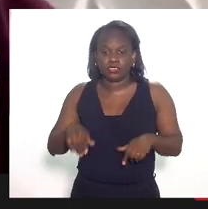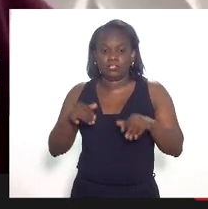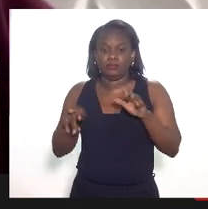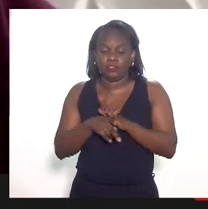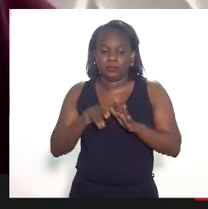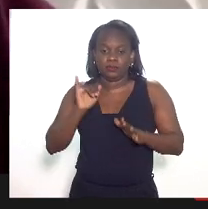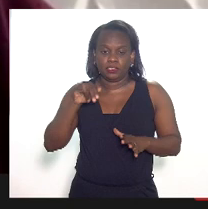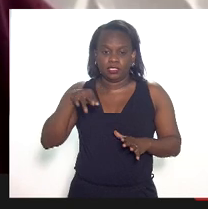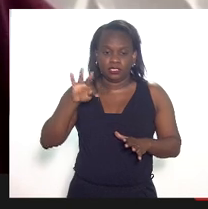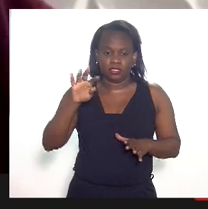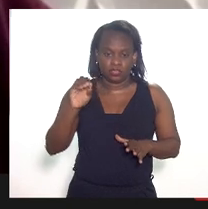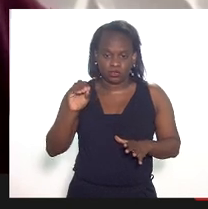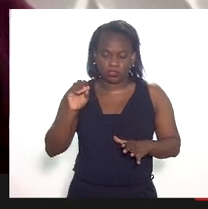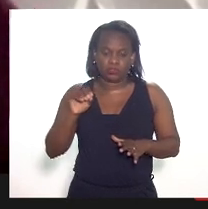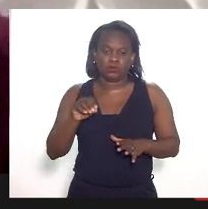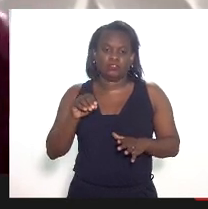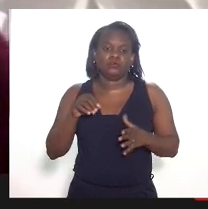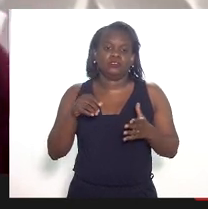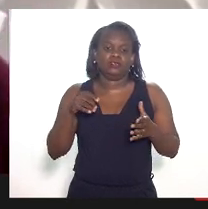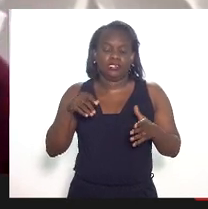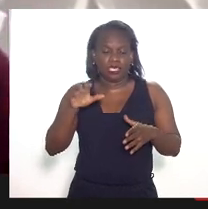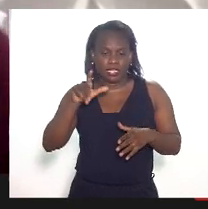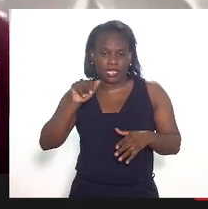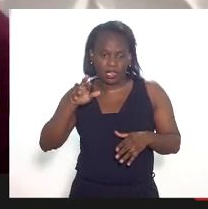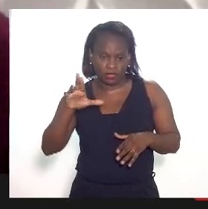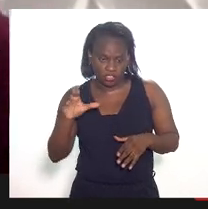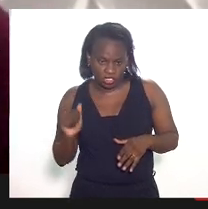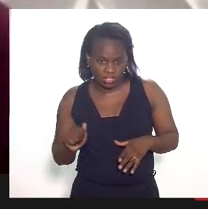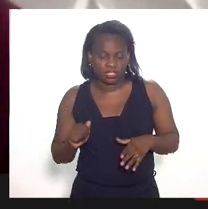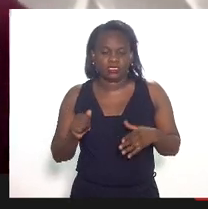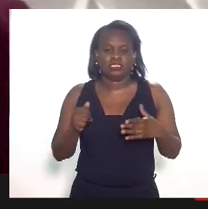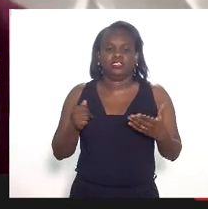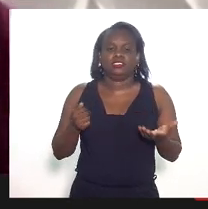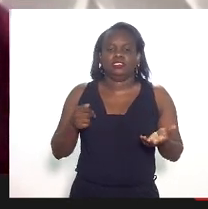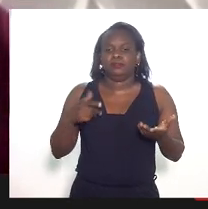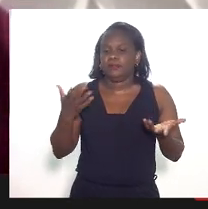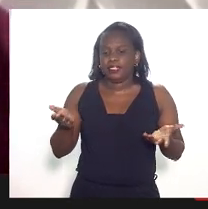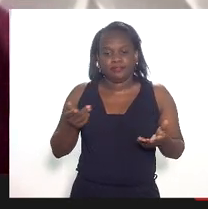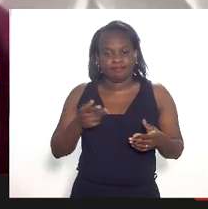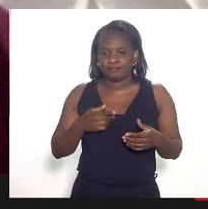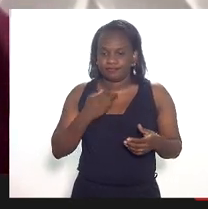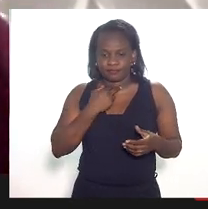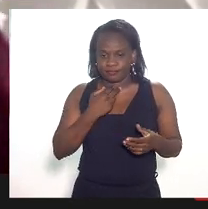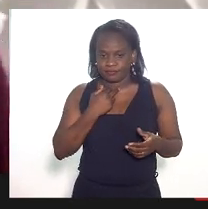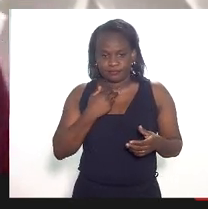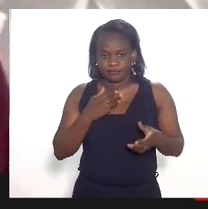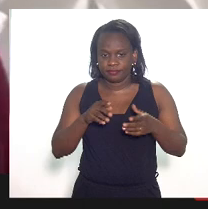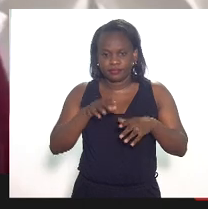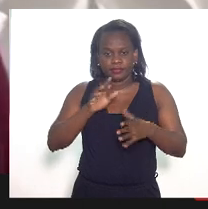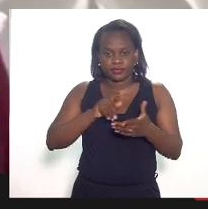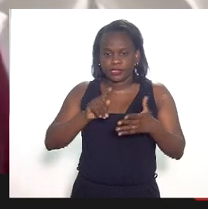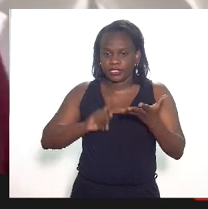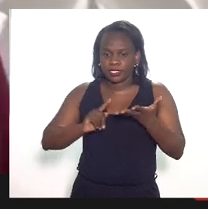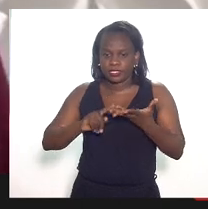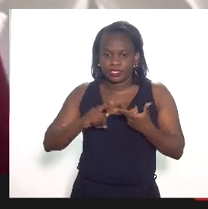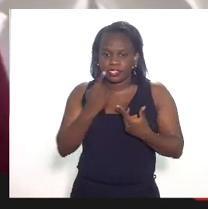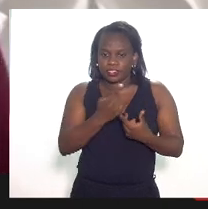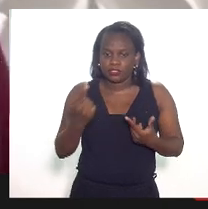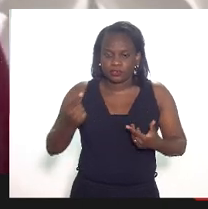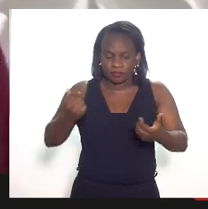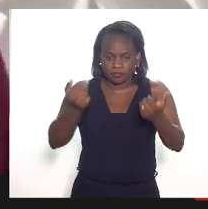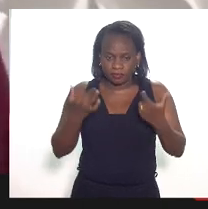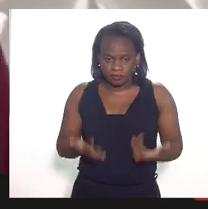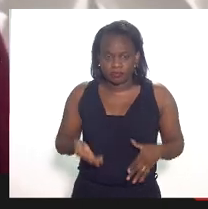de Cardiologia, Cláudia Barcelos, e provavelmente nós não vamos ter condição de ouvir todas as pessoas. Então,